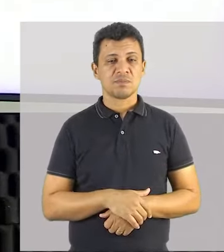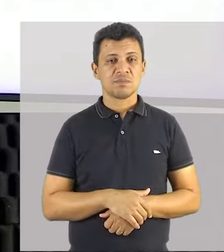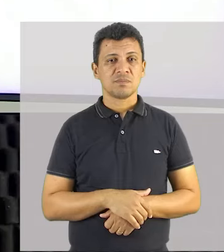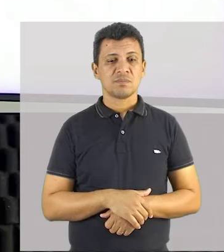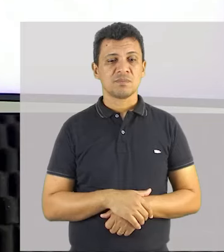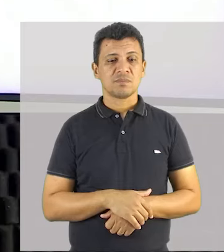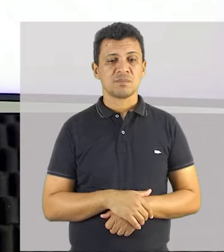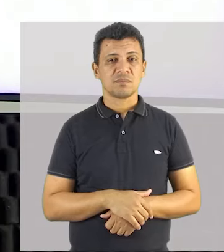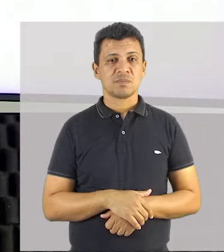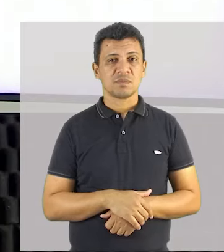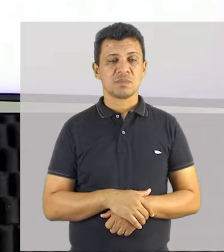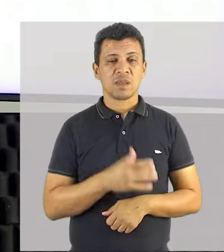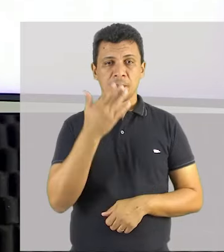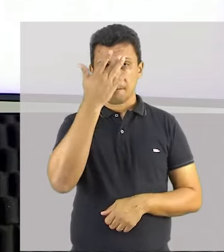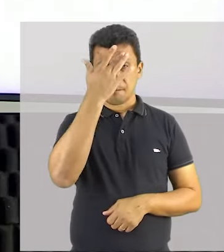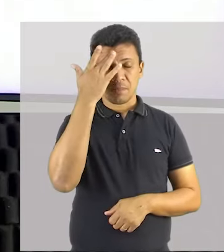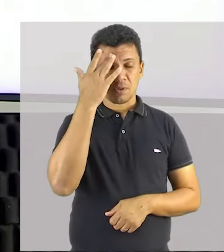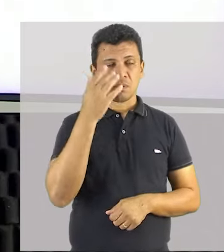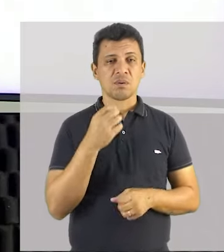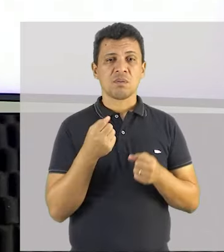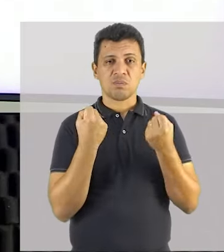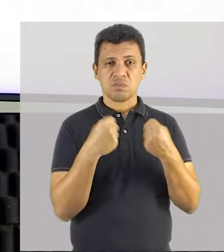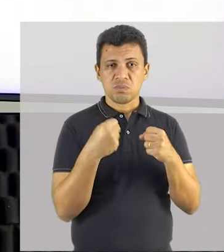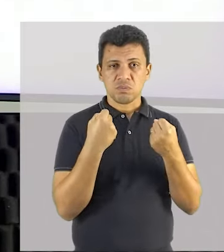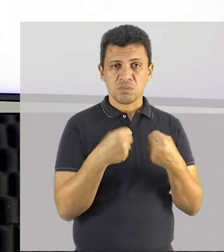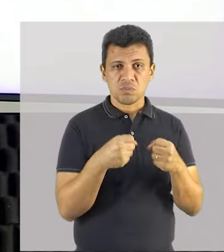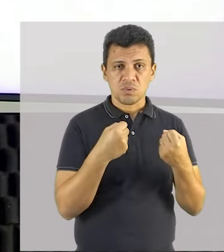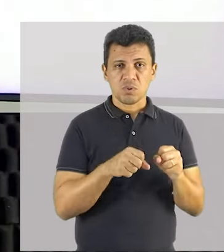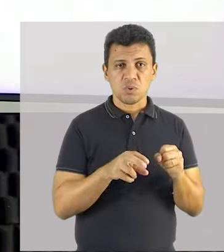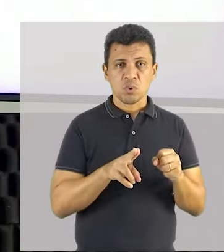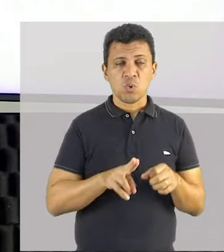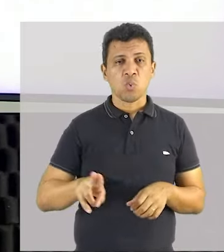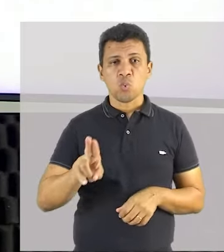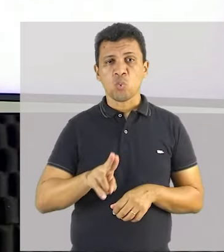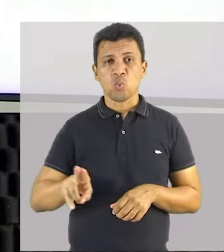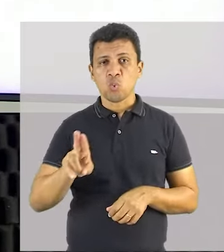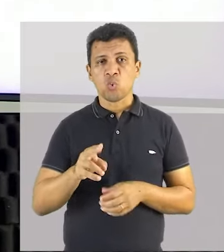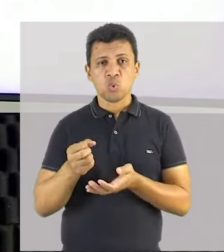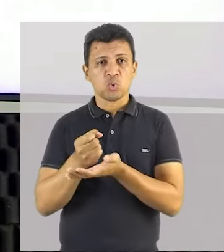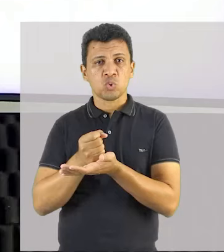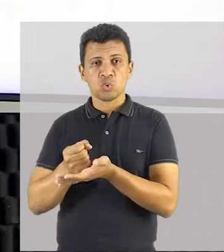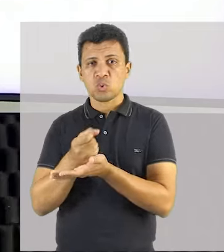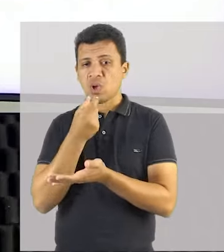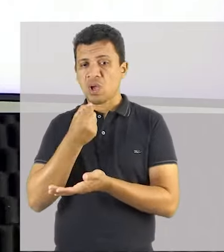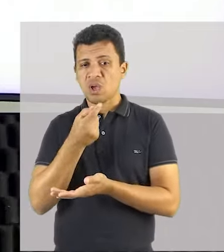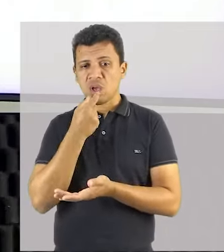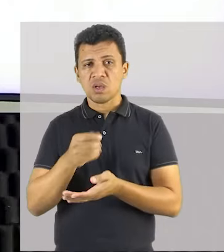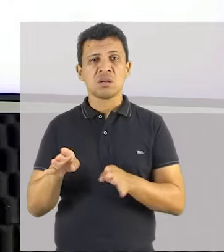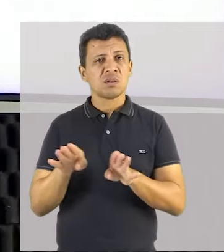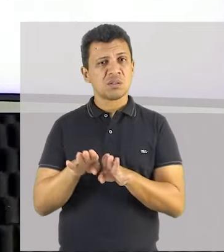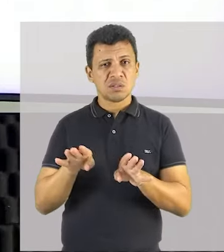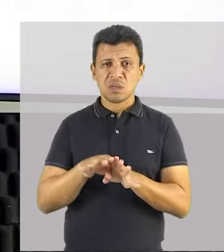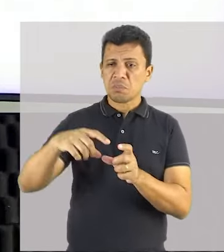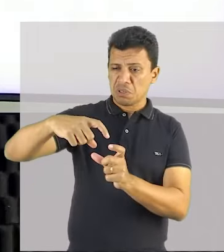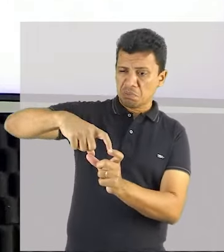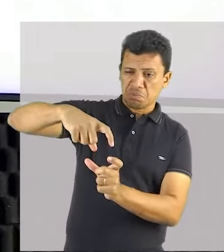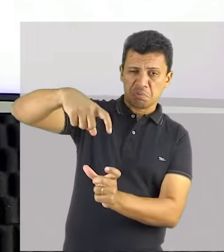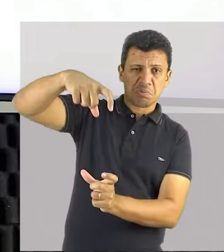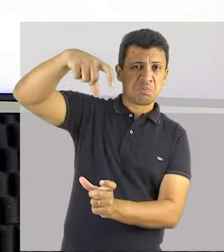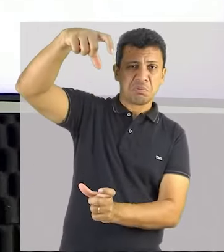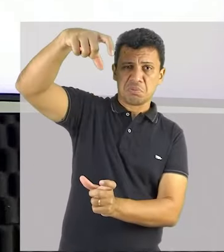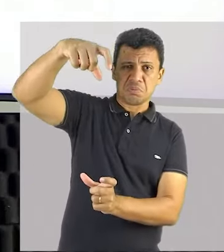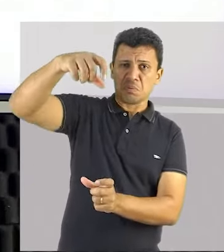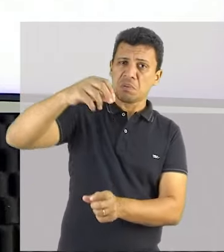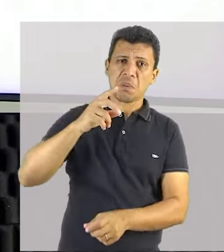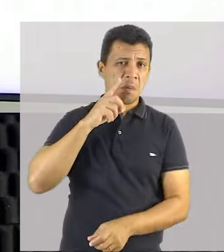eh quem se exercita mesmo sem o uso de anabolizante também teve um aumento da área de infarto e